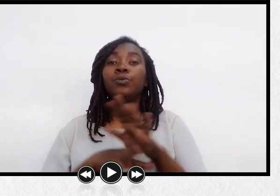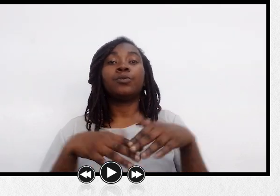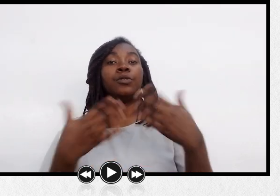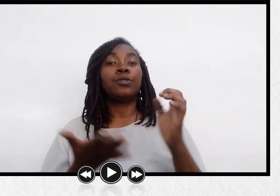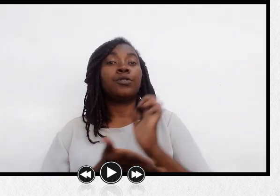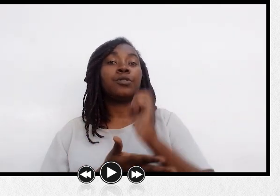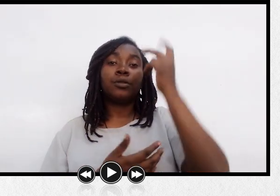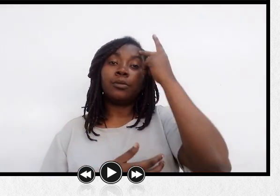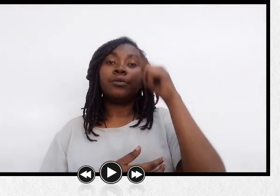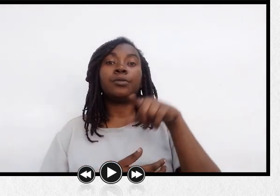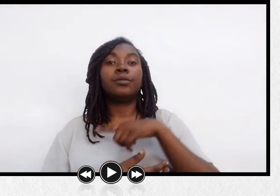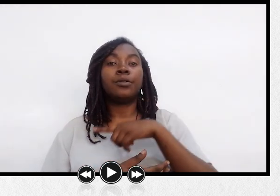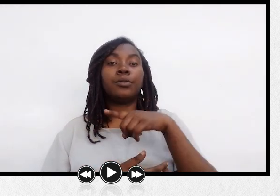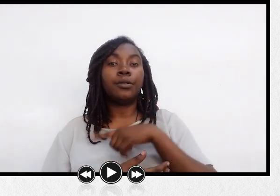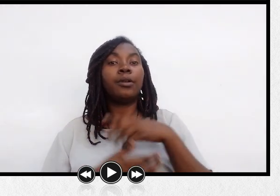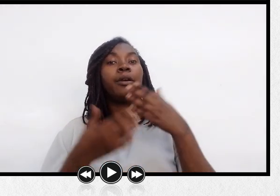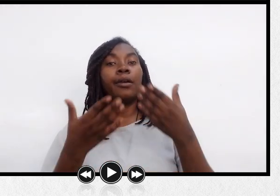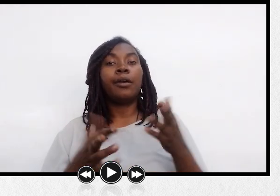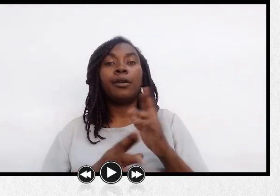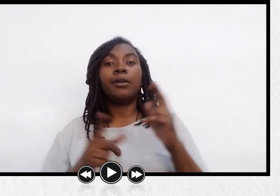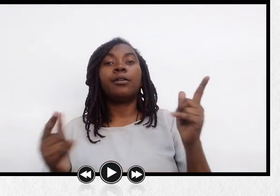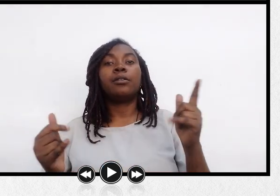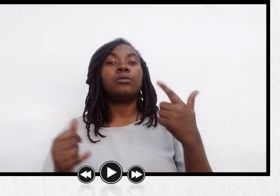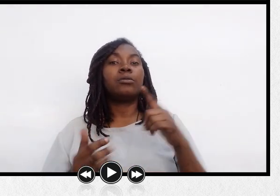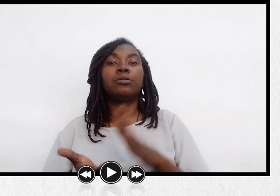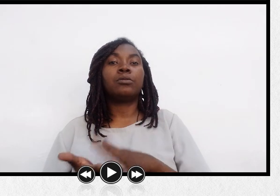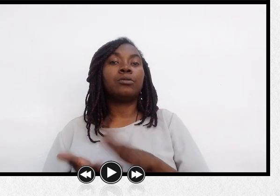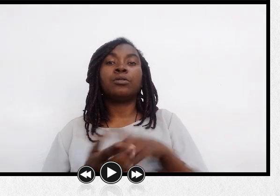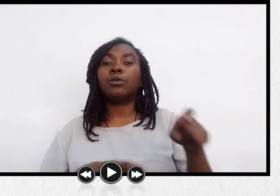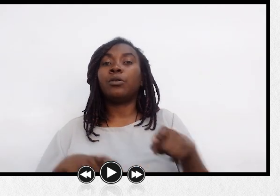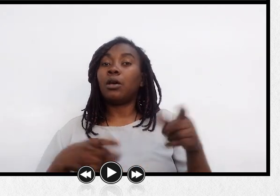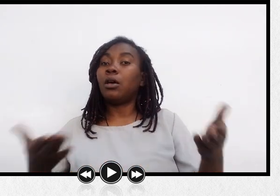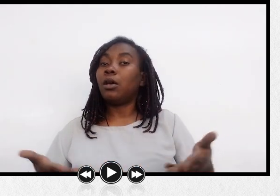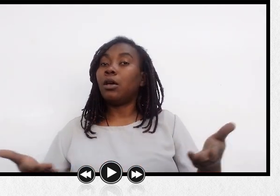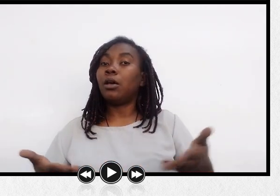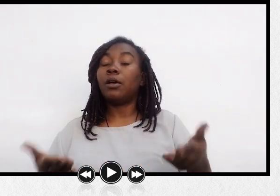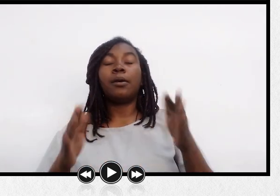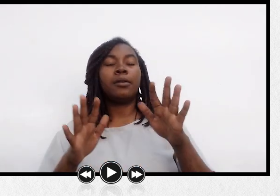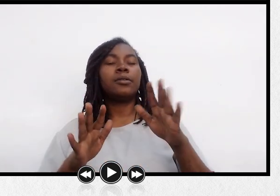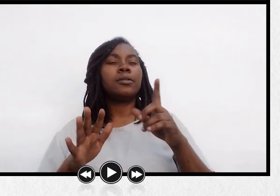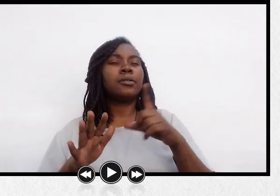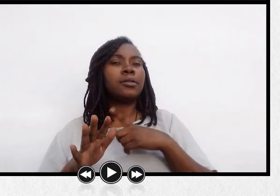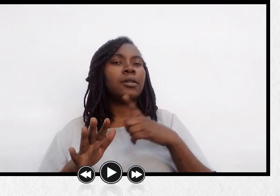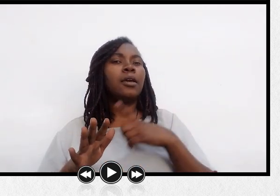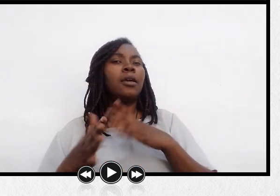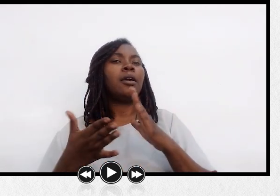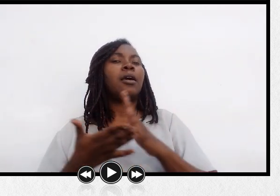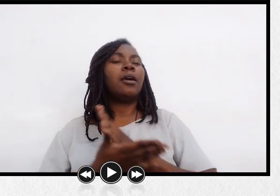estado de São Paulo, você tem essa peculiaridade. Não tem cobrança rural por enquanto. E aí você vai ter algumas